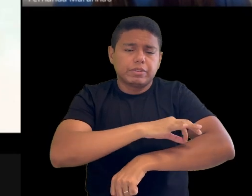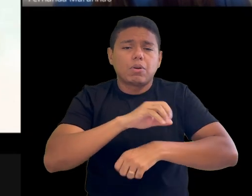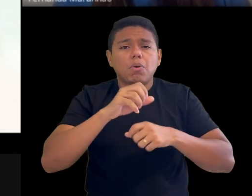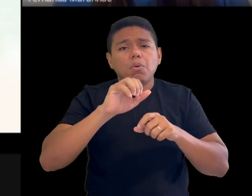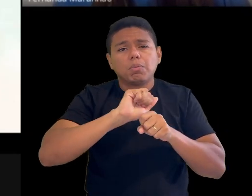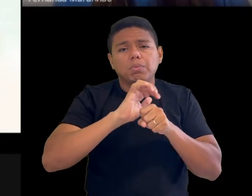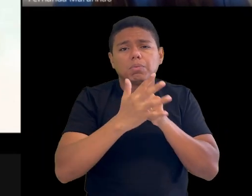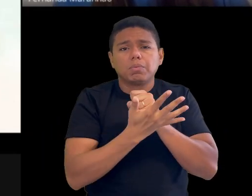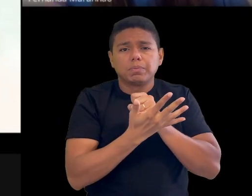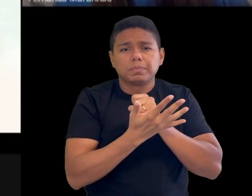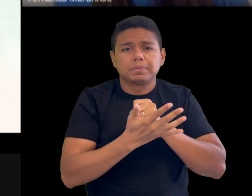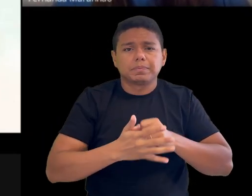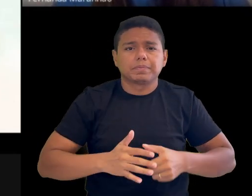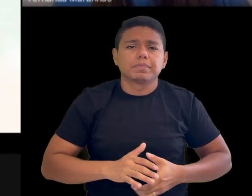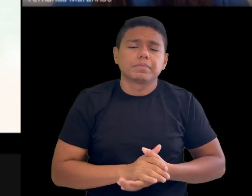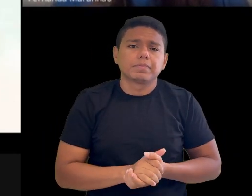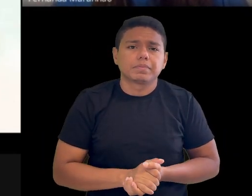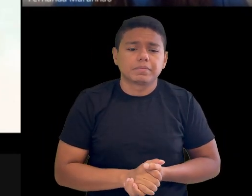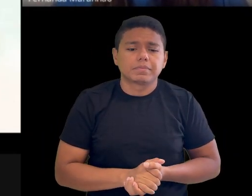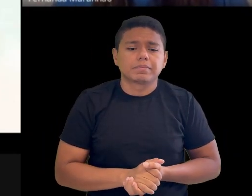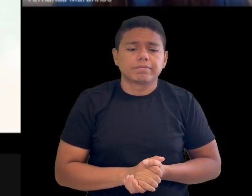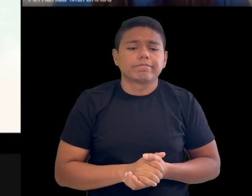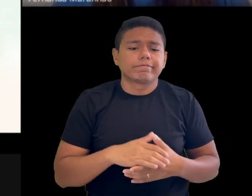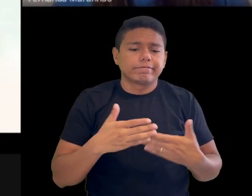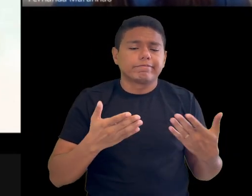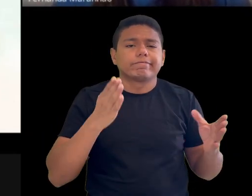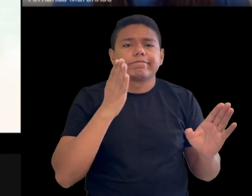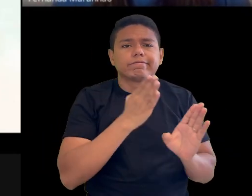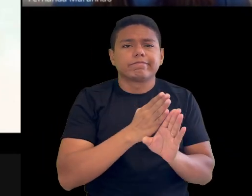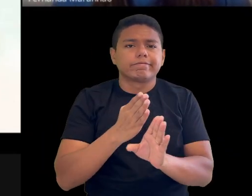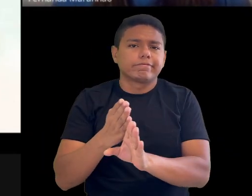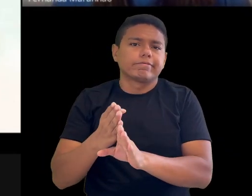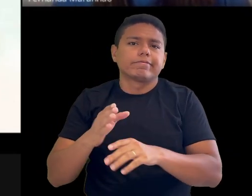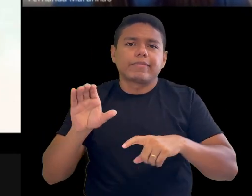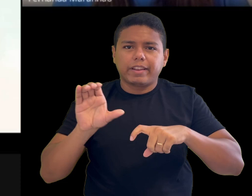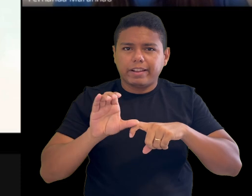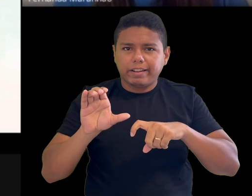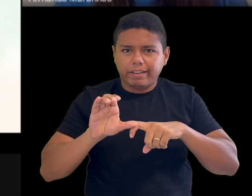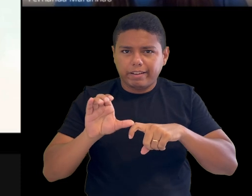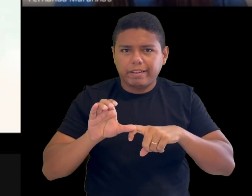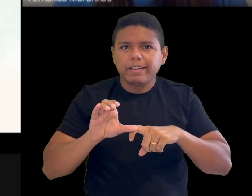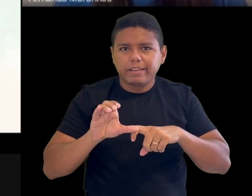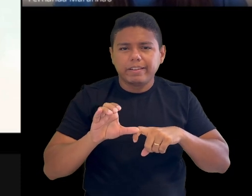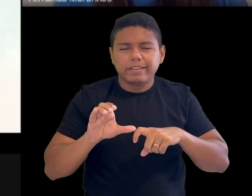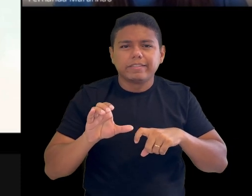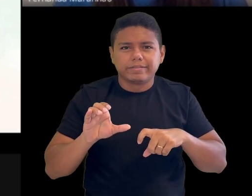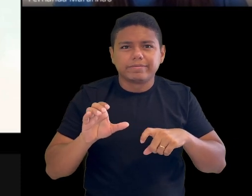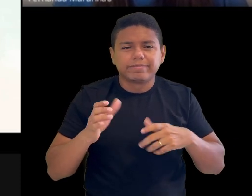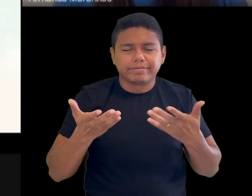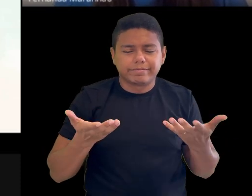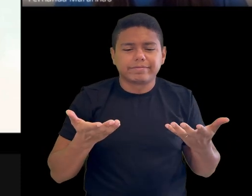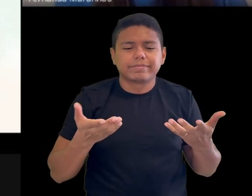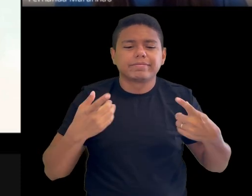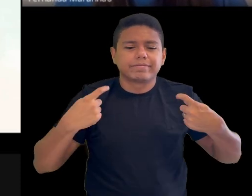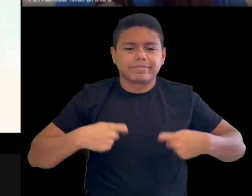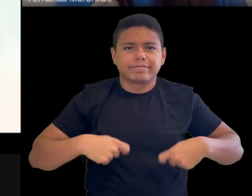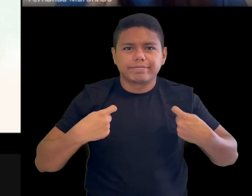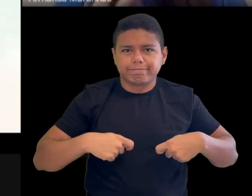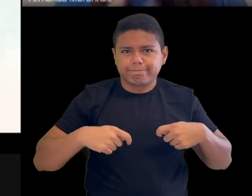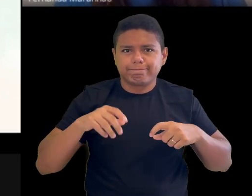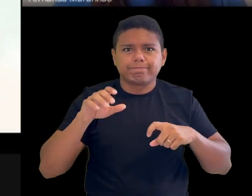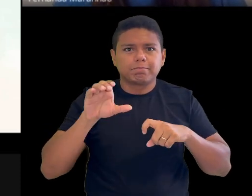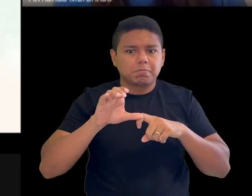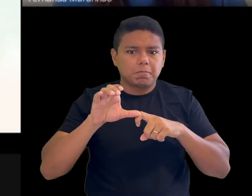O diagnóstico é eminentemente clínico, diferente das funções que nós conversamos até agora. A clínica é soberana e é preciso que seja